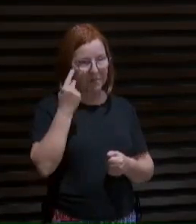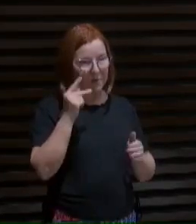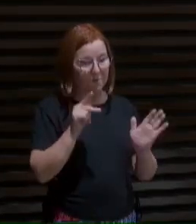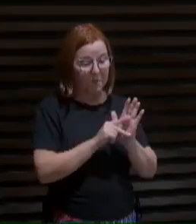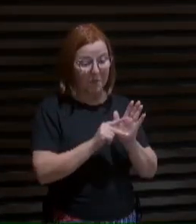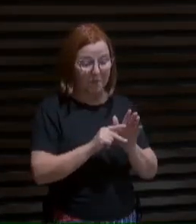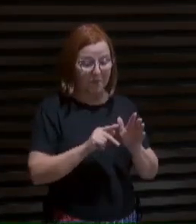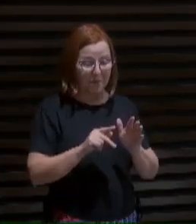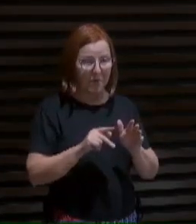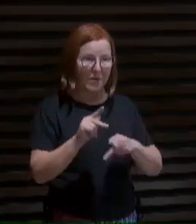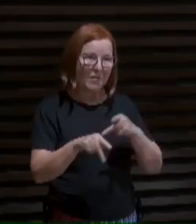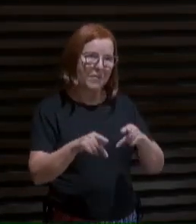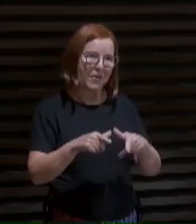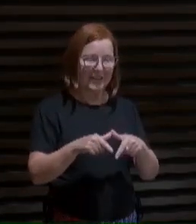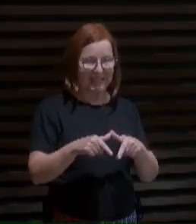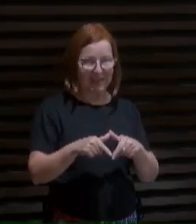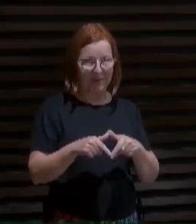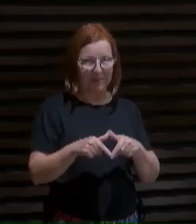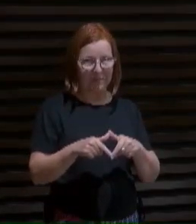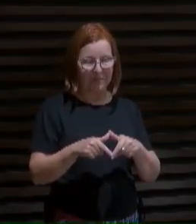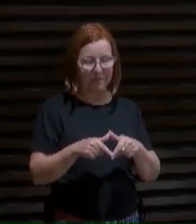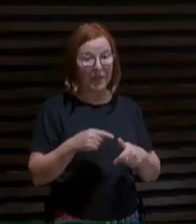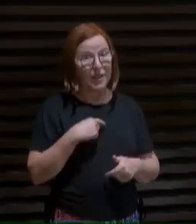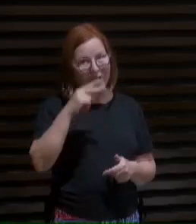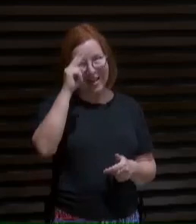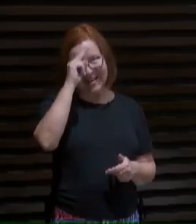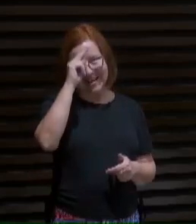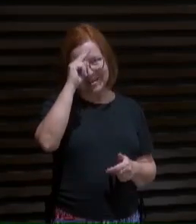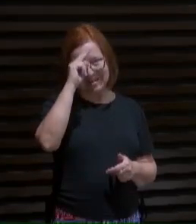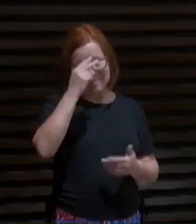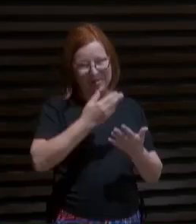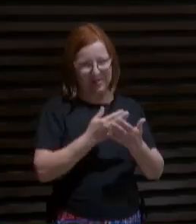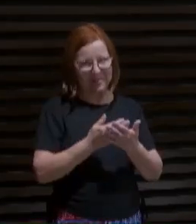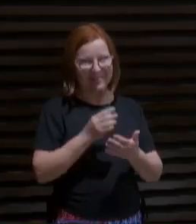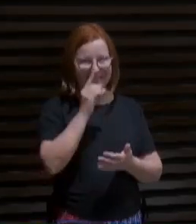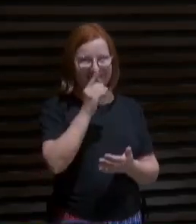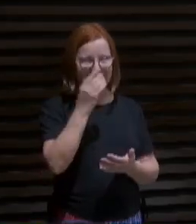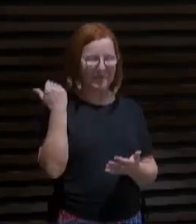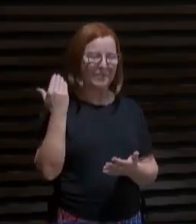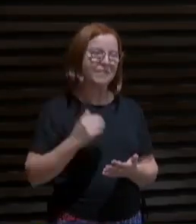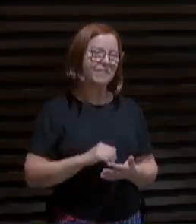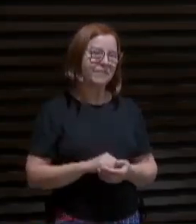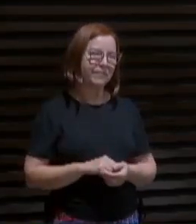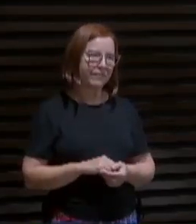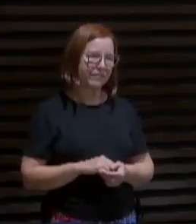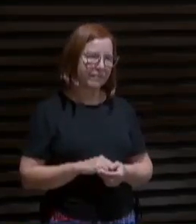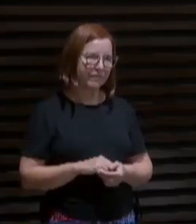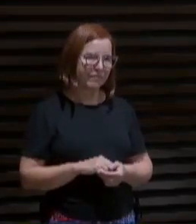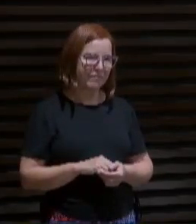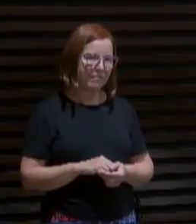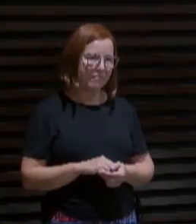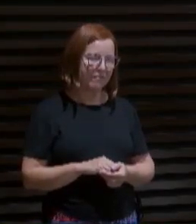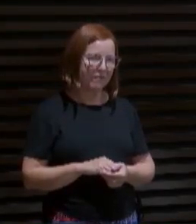de Israel. Eu estou fazendo uma recapitulaçãozinha para tentar entender que a